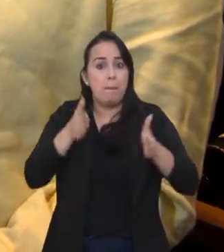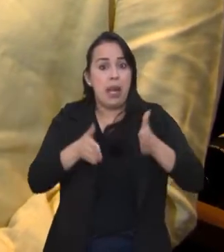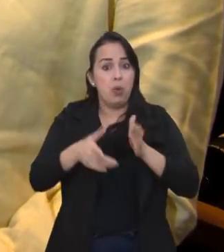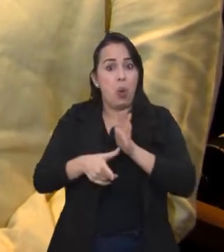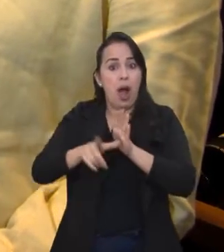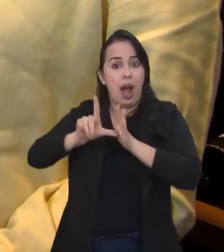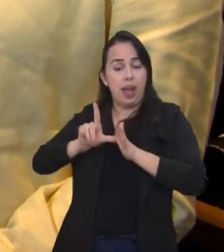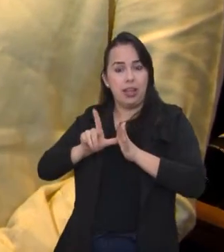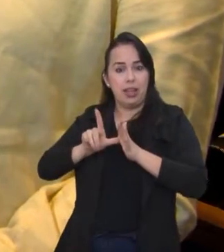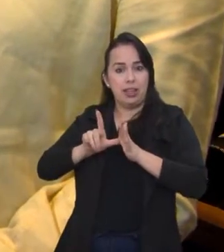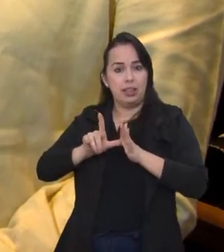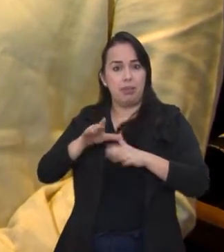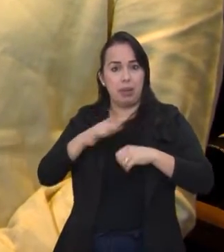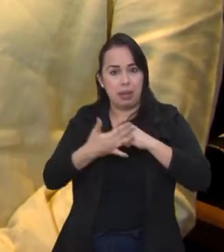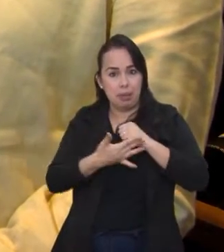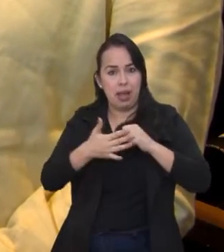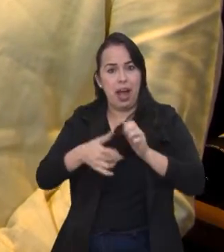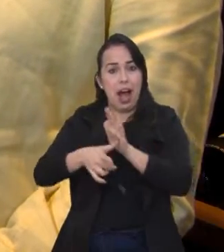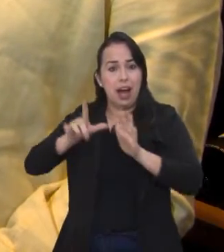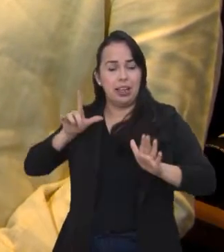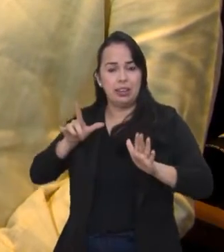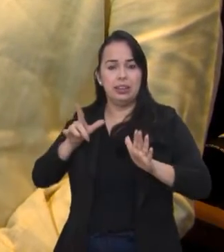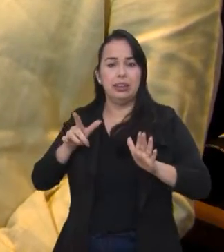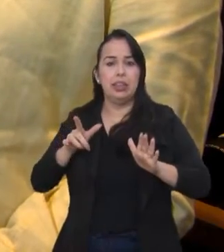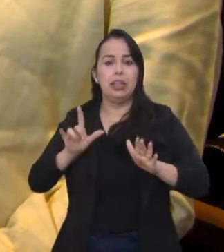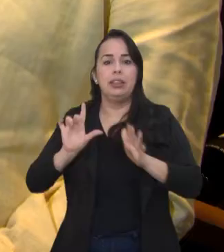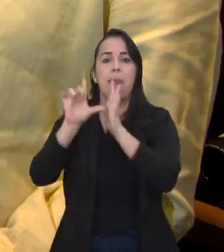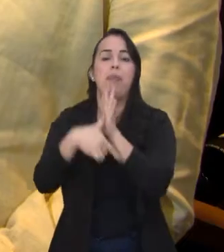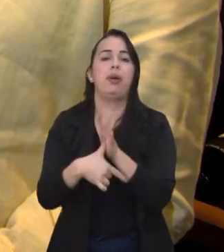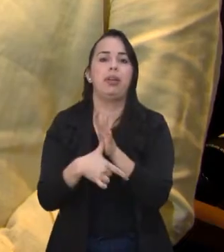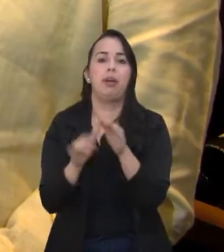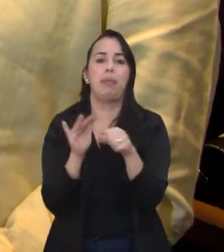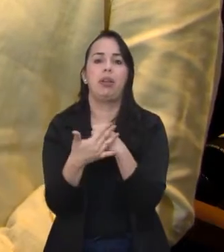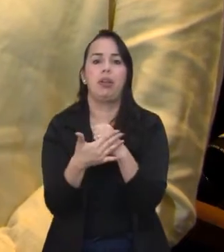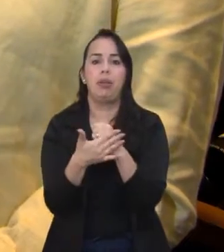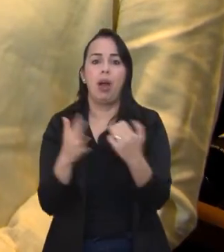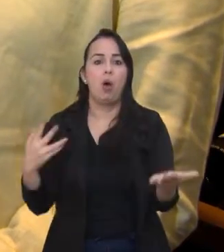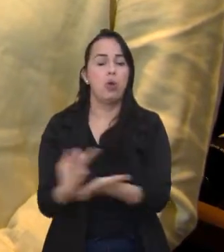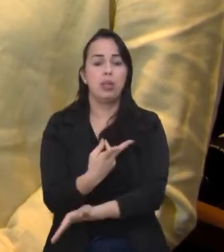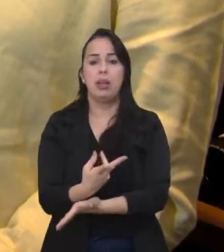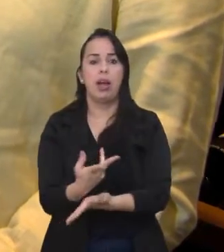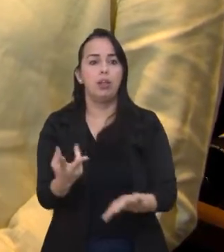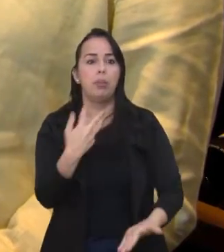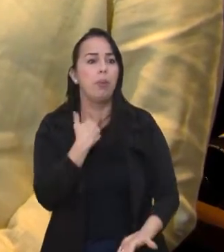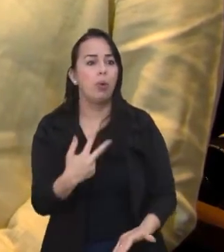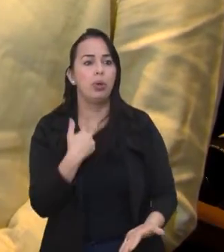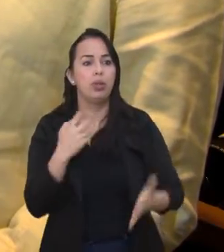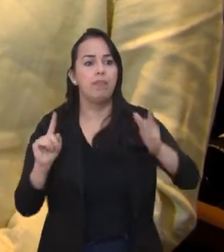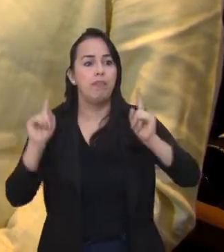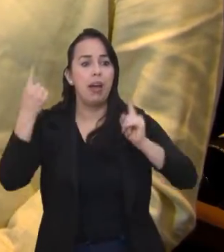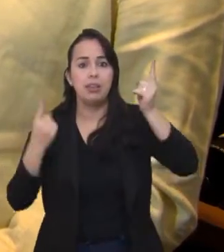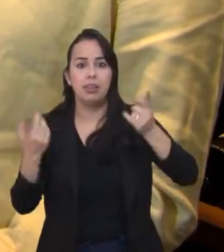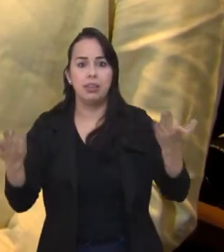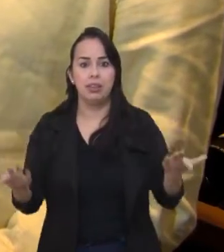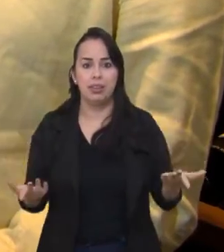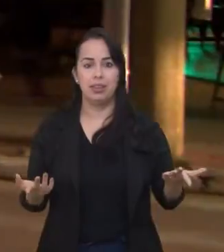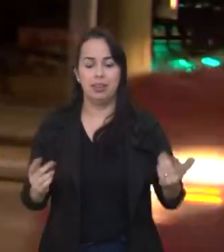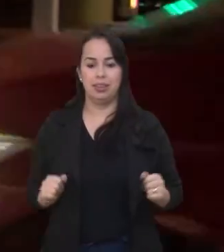mundo brincava. E, de repente, a pandemia chegou e você não podia fazer mais nada, né? Então, foi uma fase que me marcou